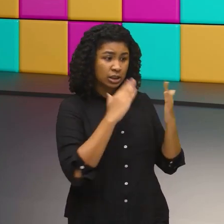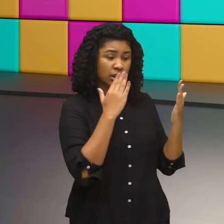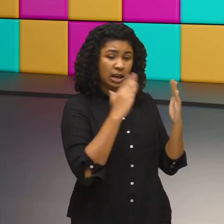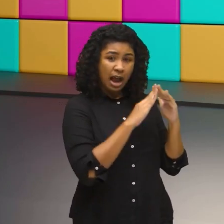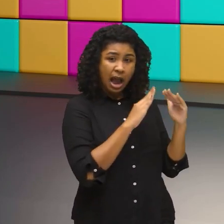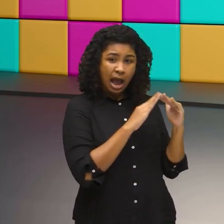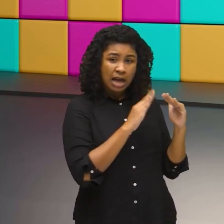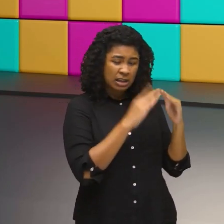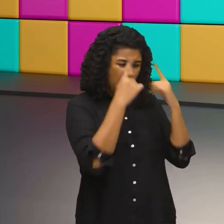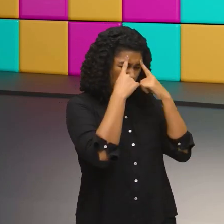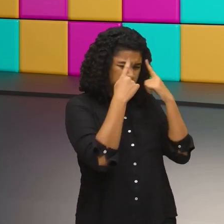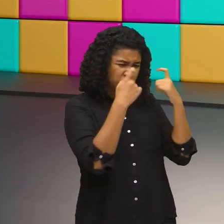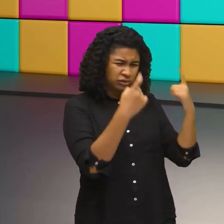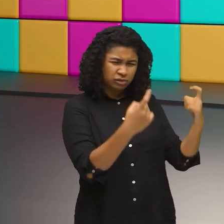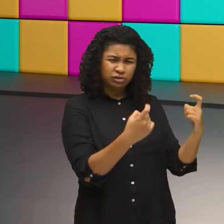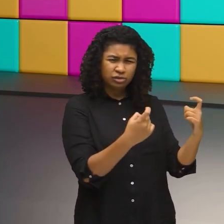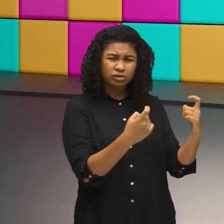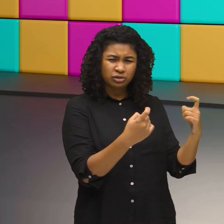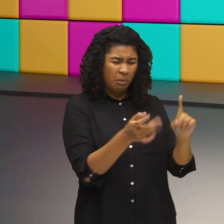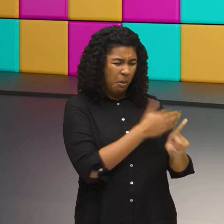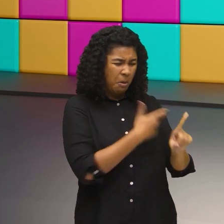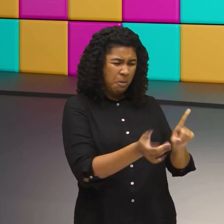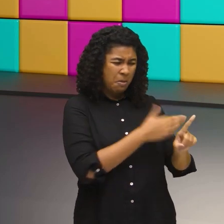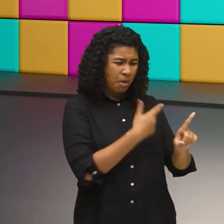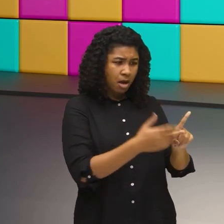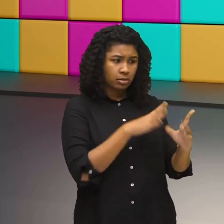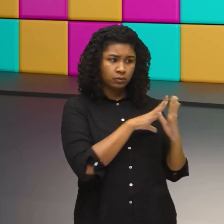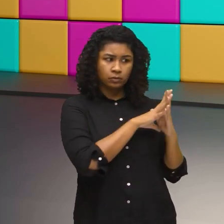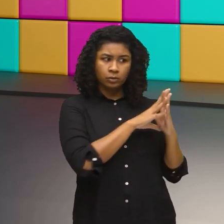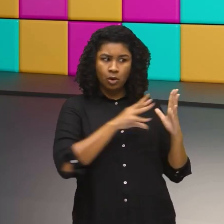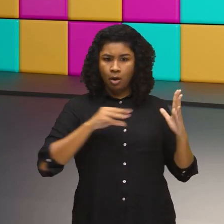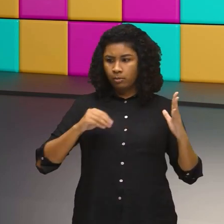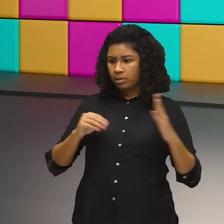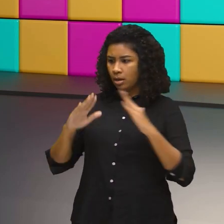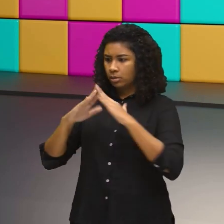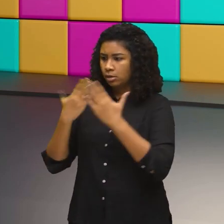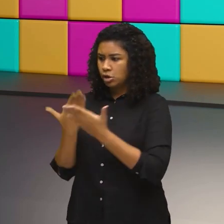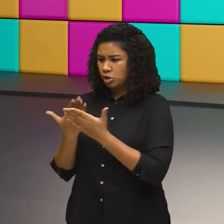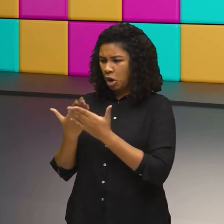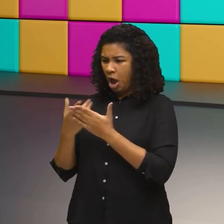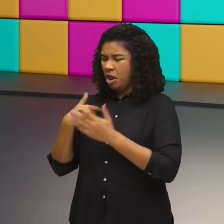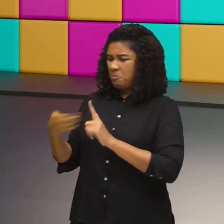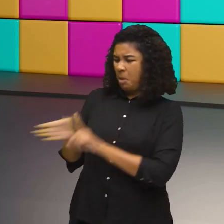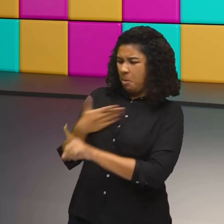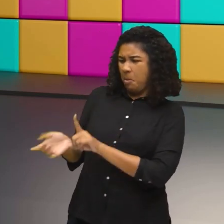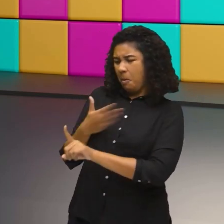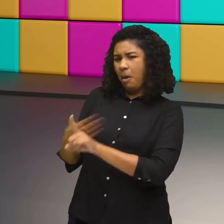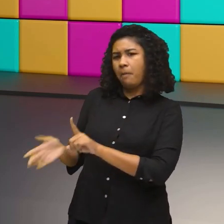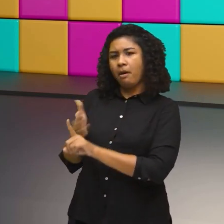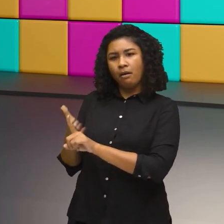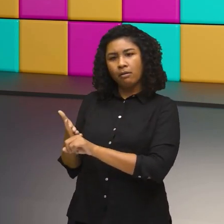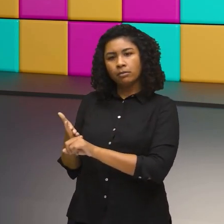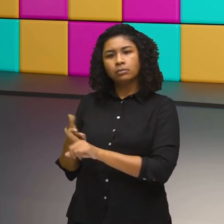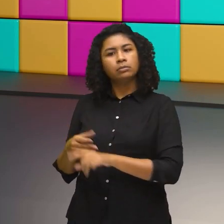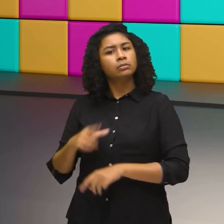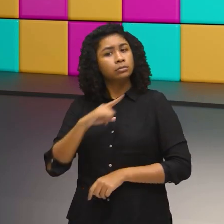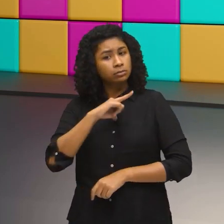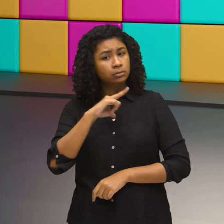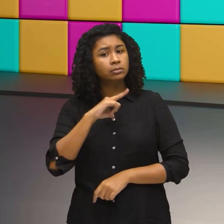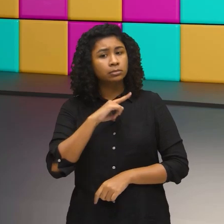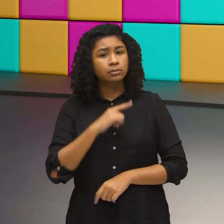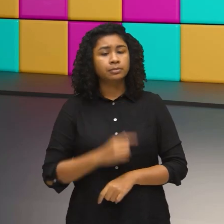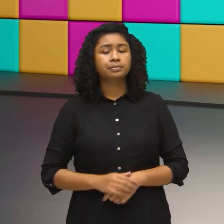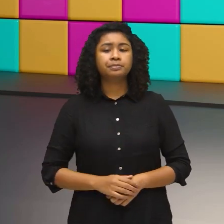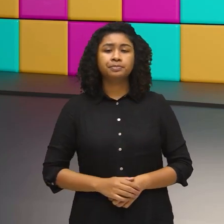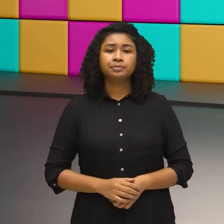na oportunidade de tratar outra criança na escola com agressividade. Então, você vai ver aí a próxima